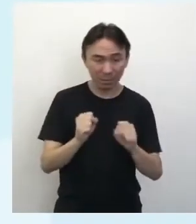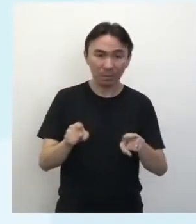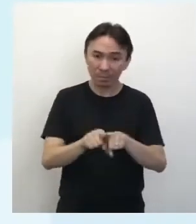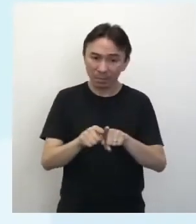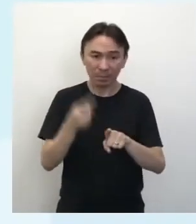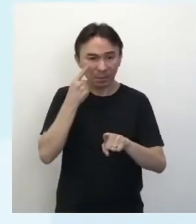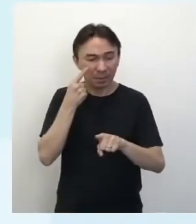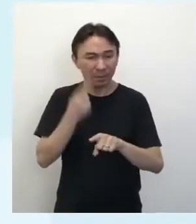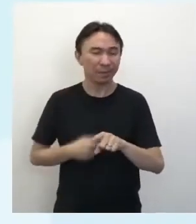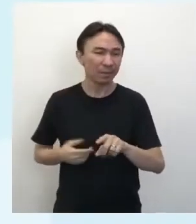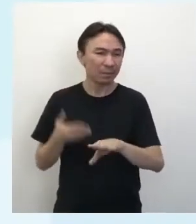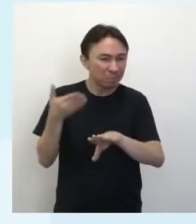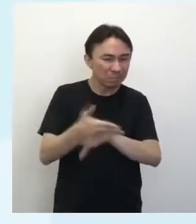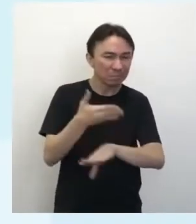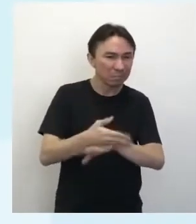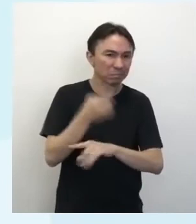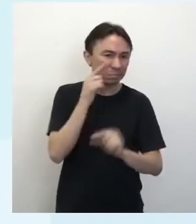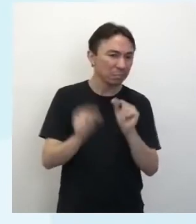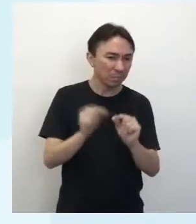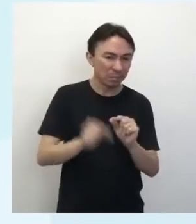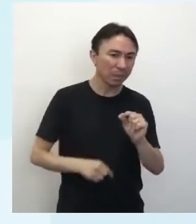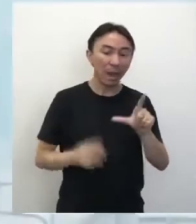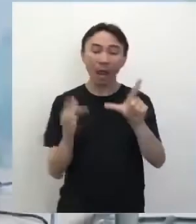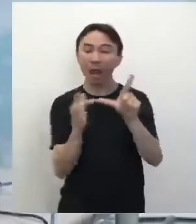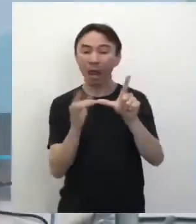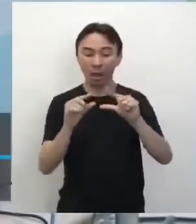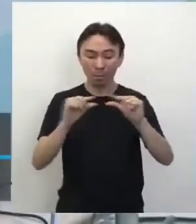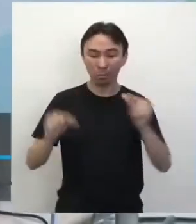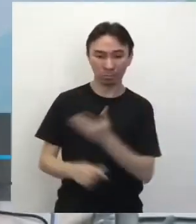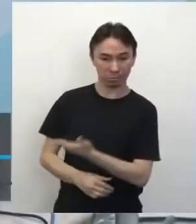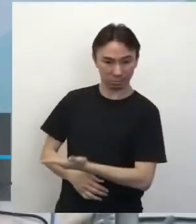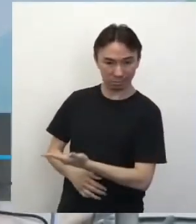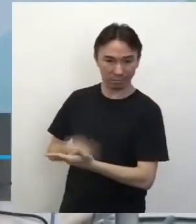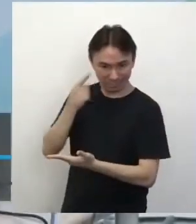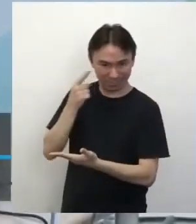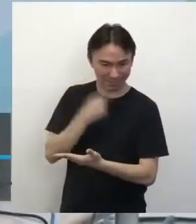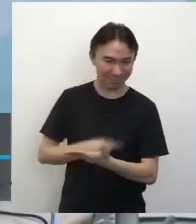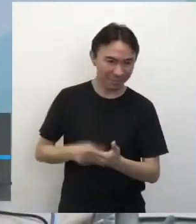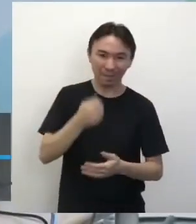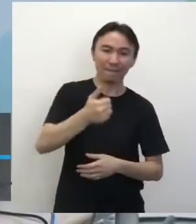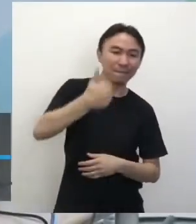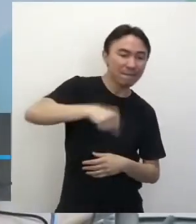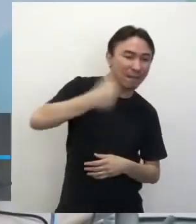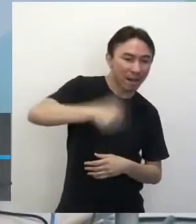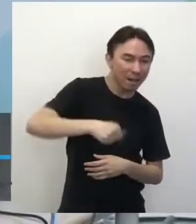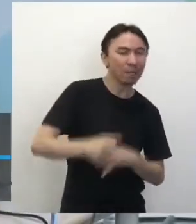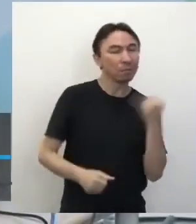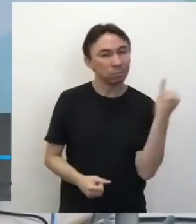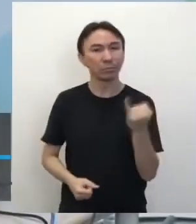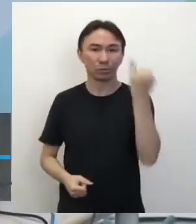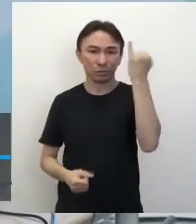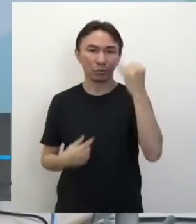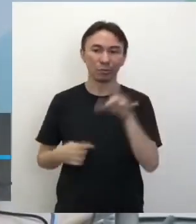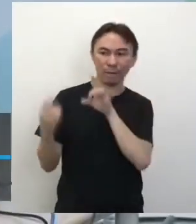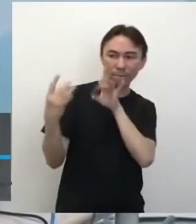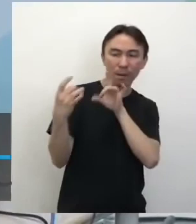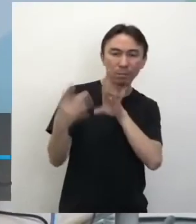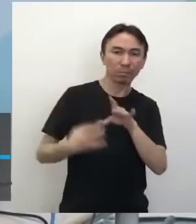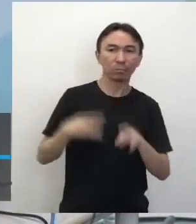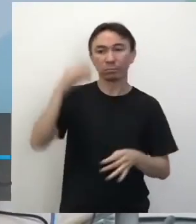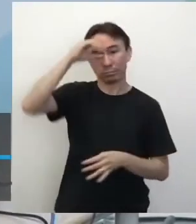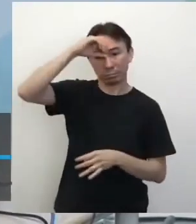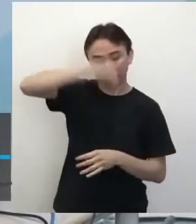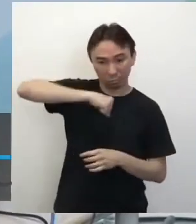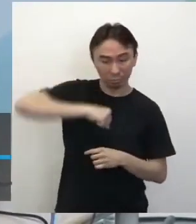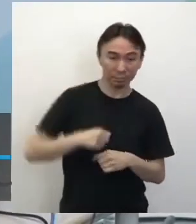pelo QR Code, pelo link e tal. Fala o que você achou da aula, avalia que é importante a nossa aula para a gente ter esse feedback. A gente fica por aqui, mas tem